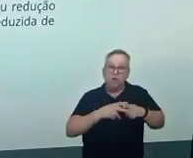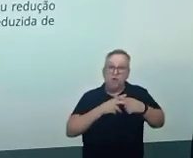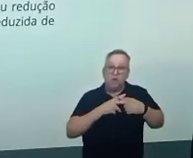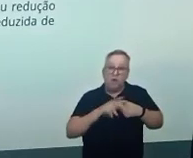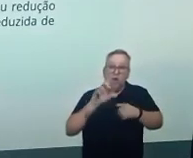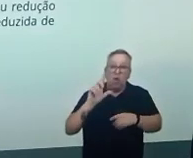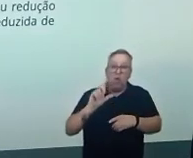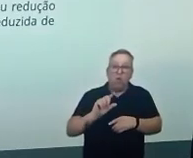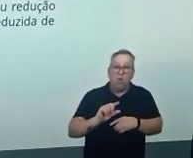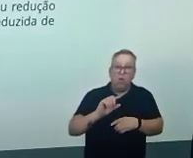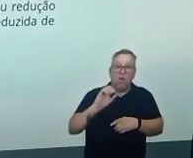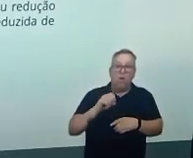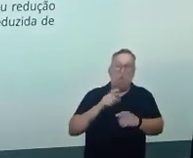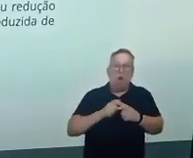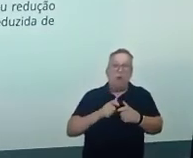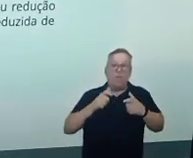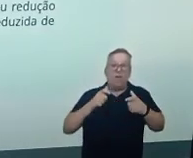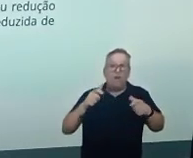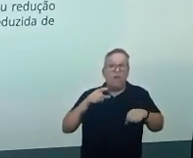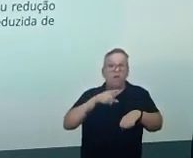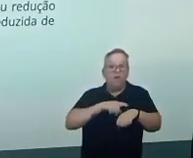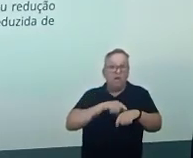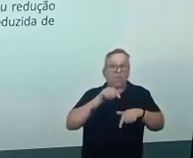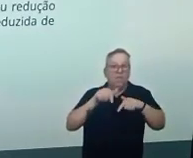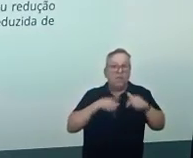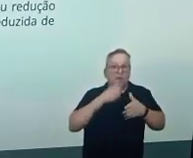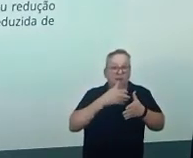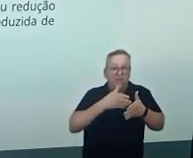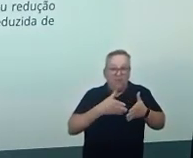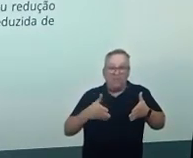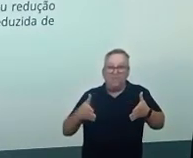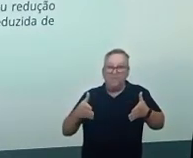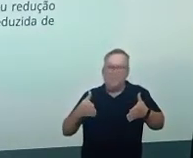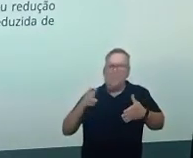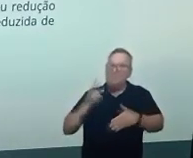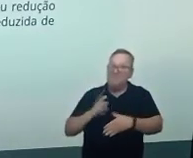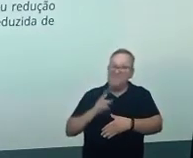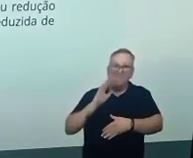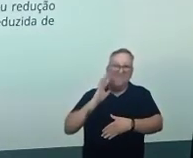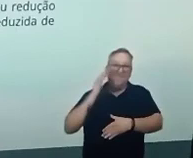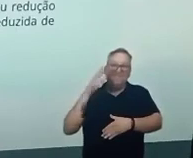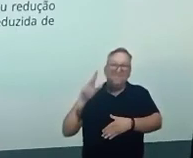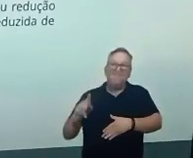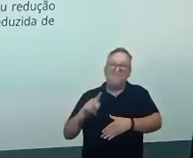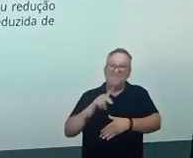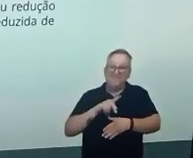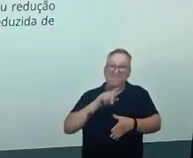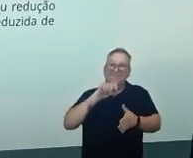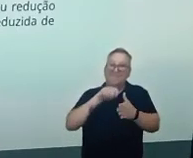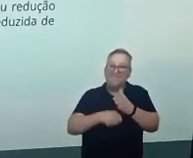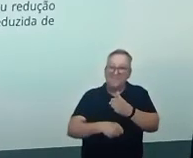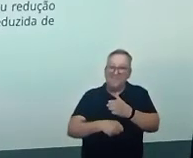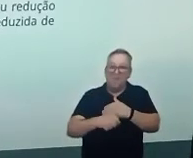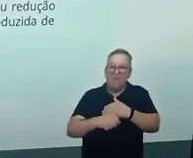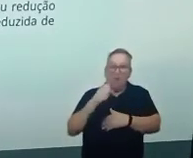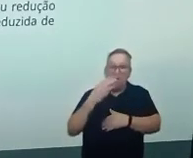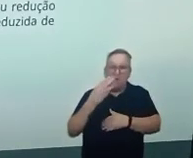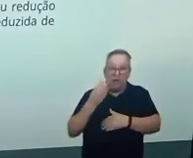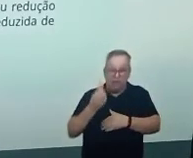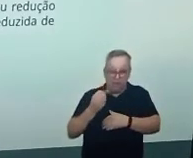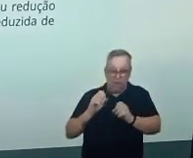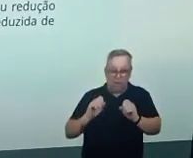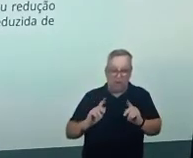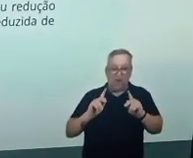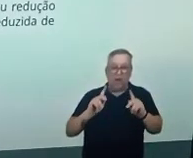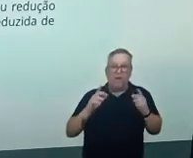ou ampliação de jornada, tá? Como sempre ocorreu para os docentes regidos pela 836. O único que vai